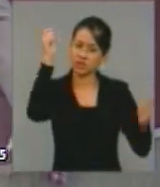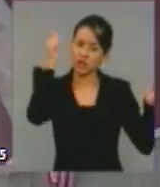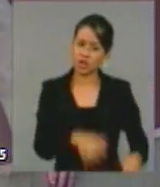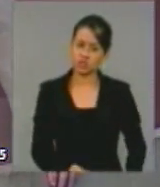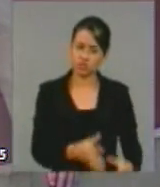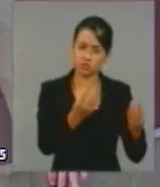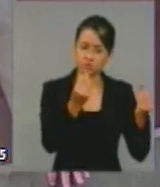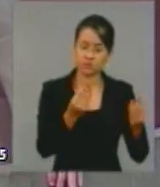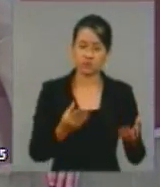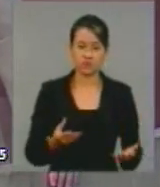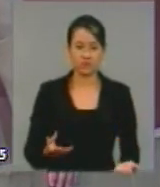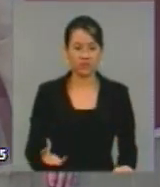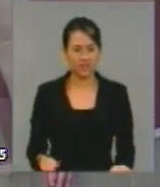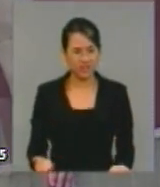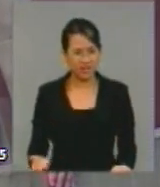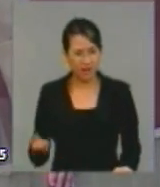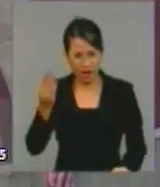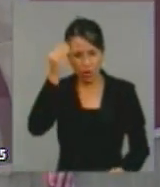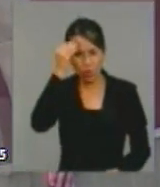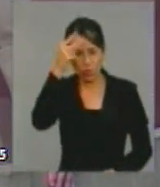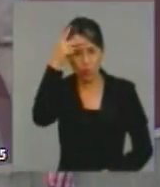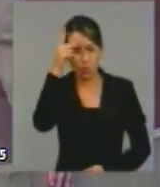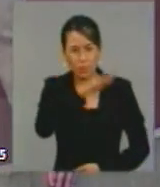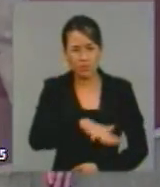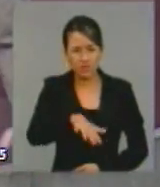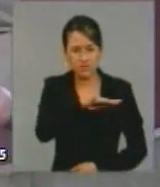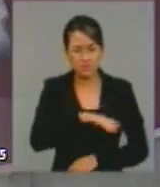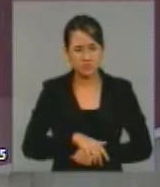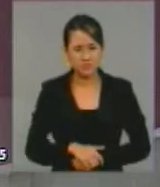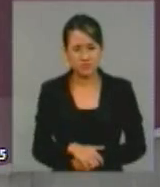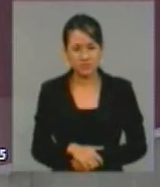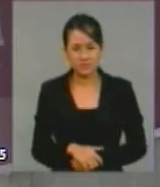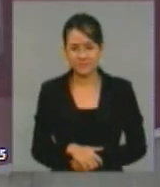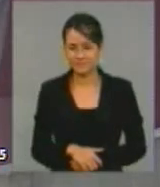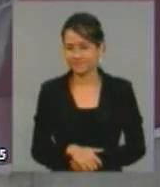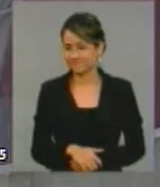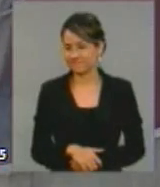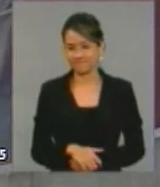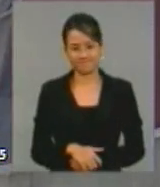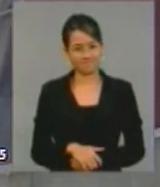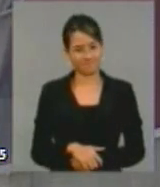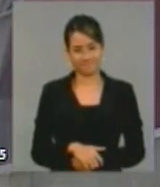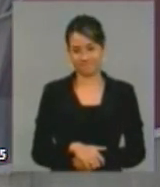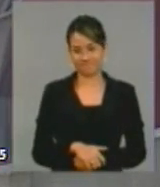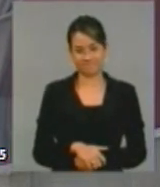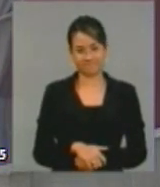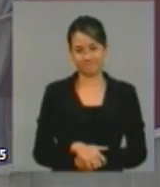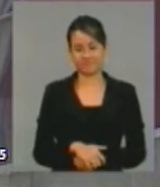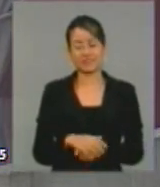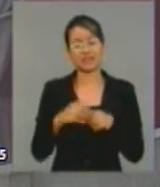não diz para a grande indústria, para o agronegócio? Portanto, é necessário